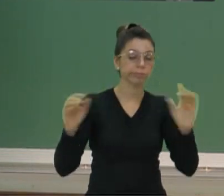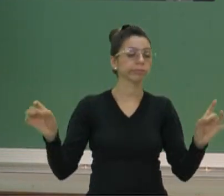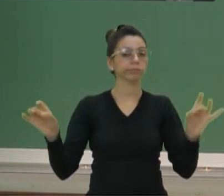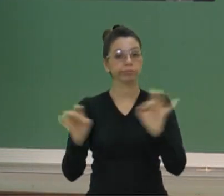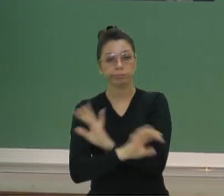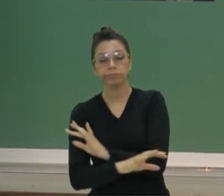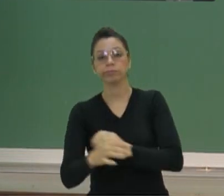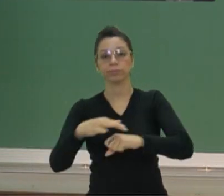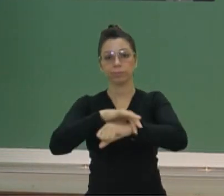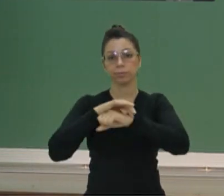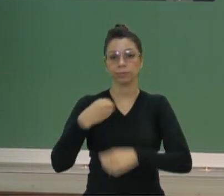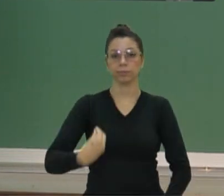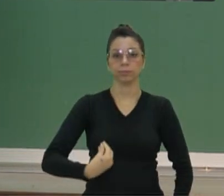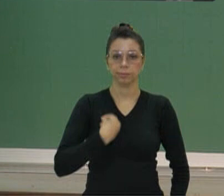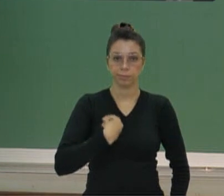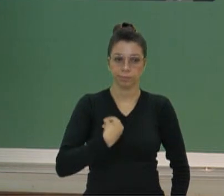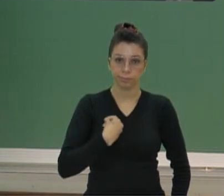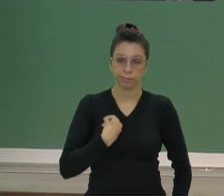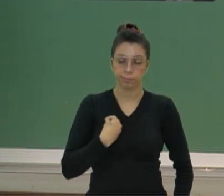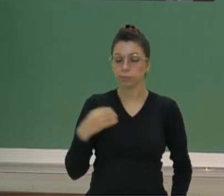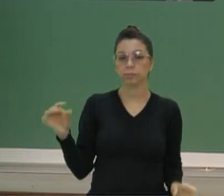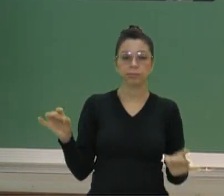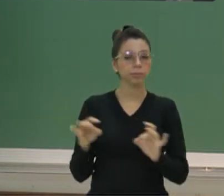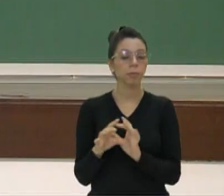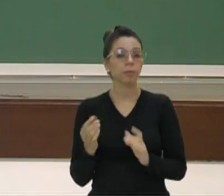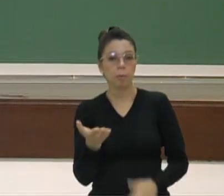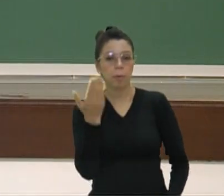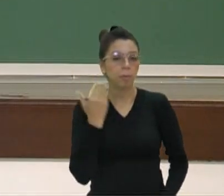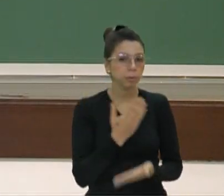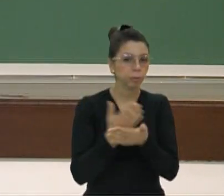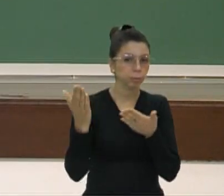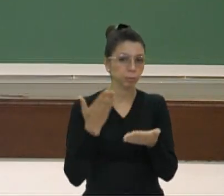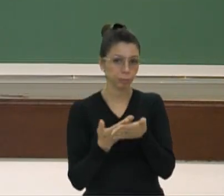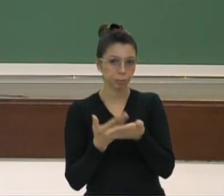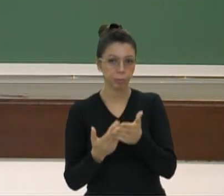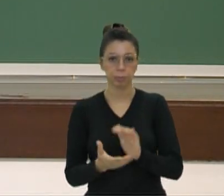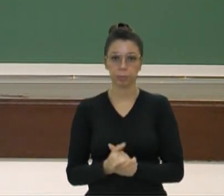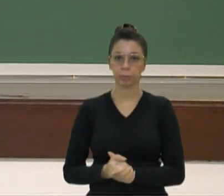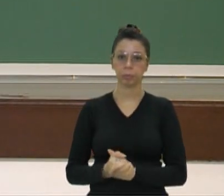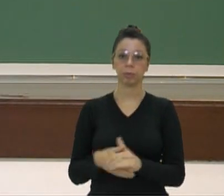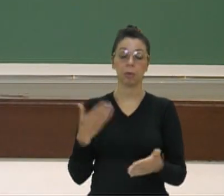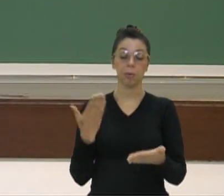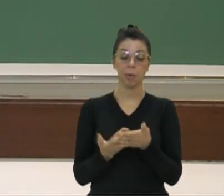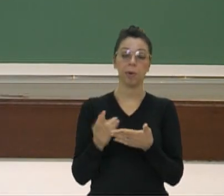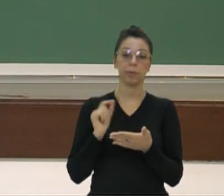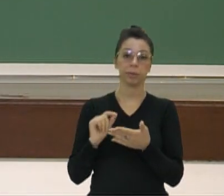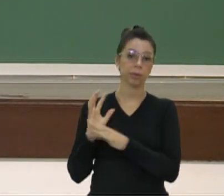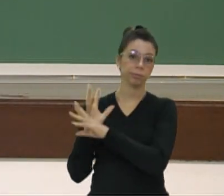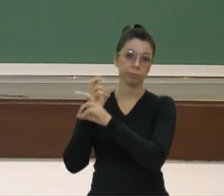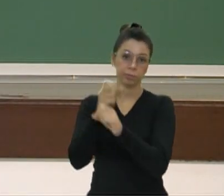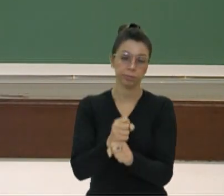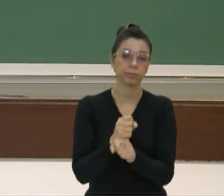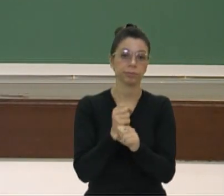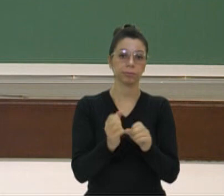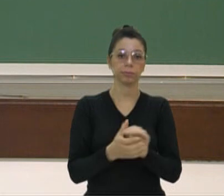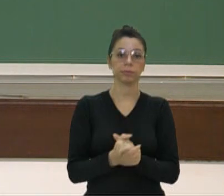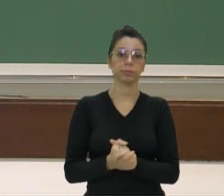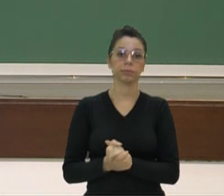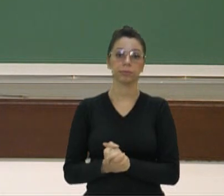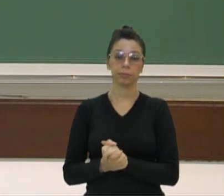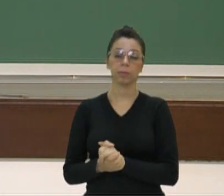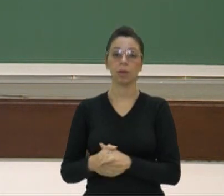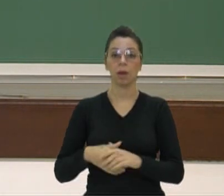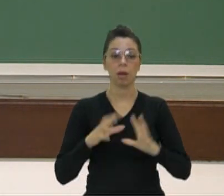agora sim sua presença foi garantida. Feito isso, vamos para a nossa aula de hoje. Nossa aula de hoje é retomada de aspectos ligados